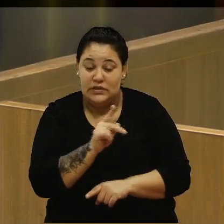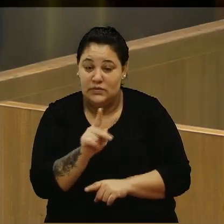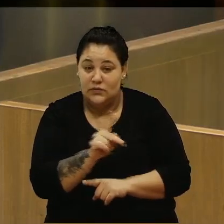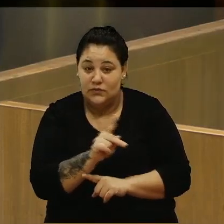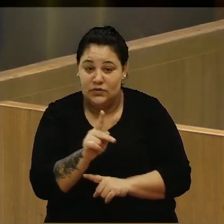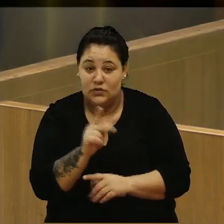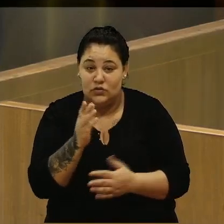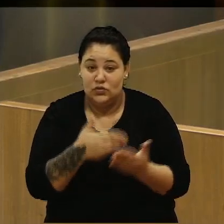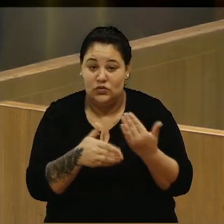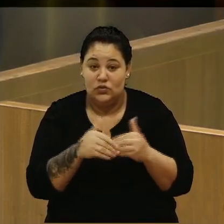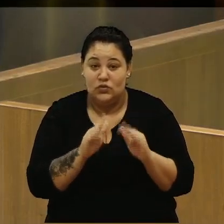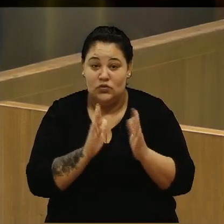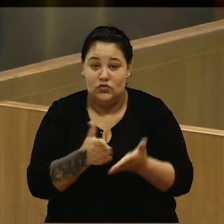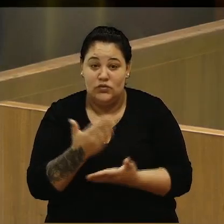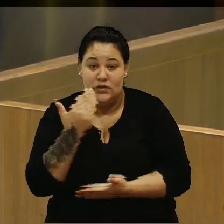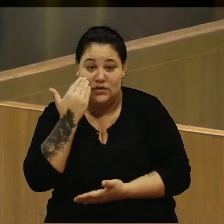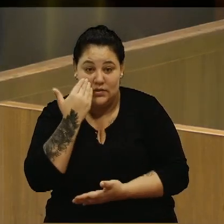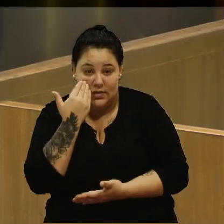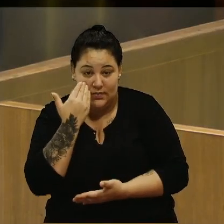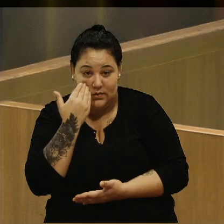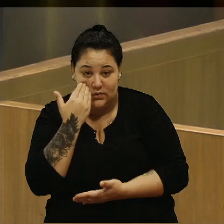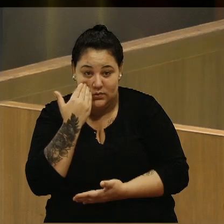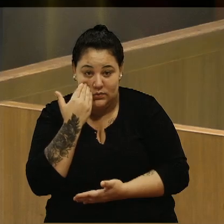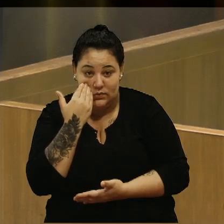sabe, além da questão